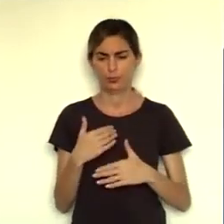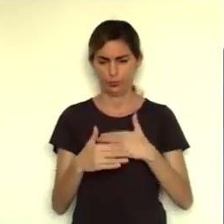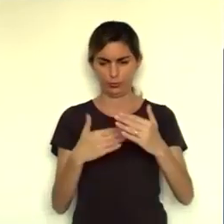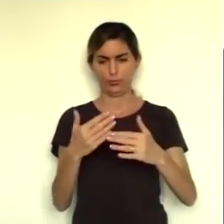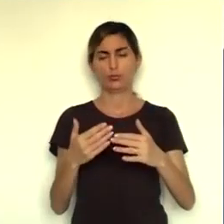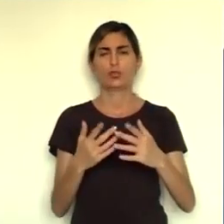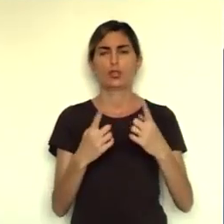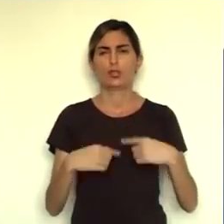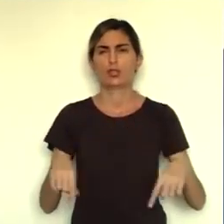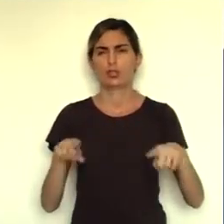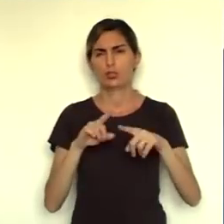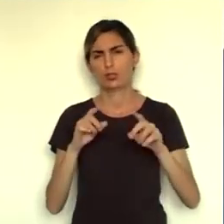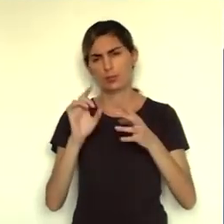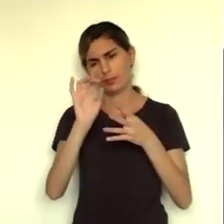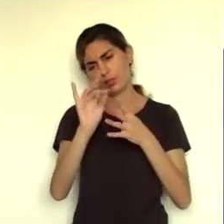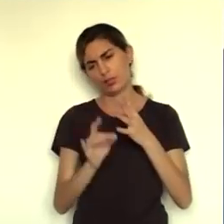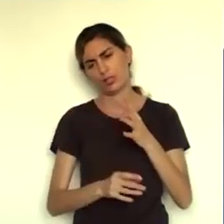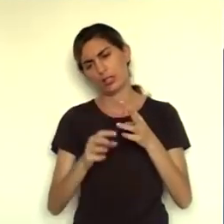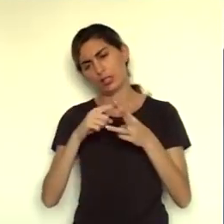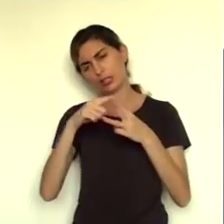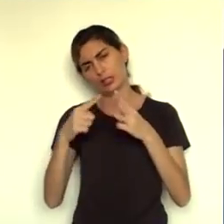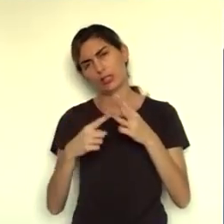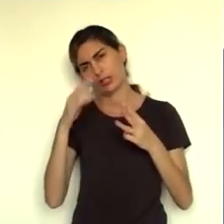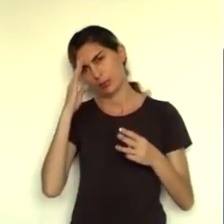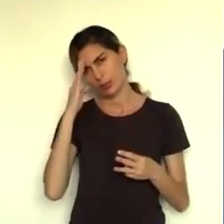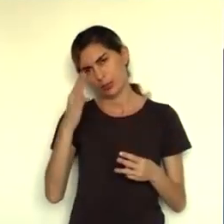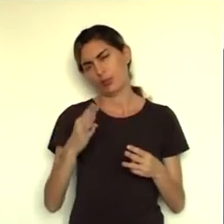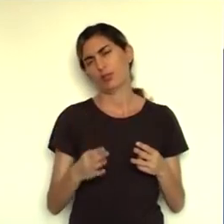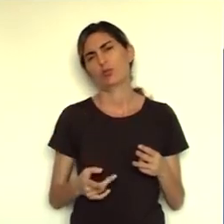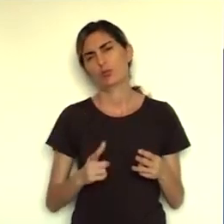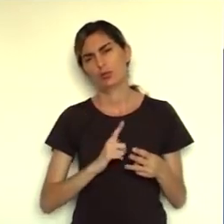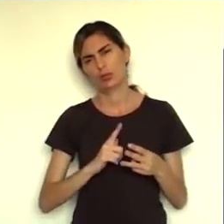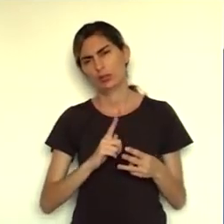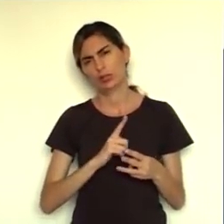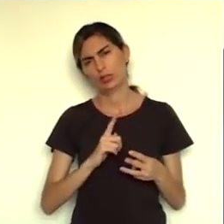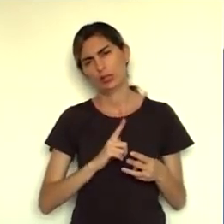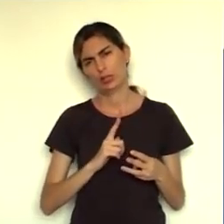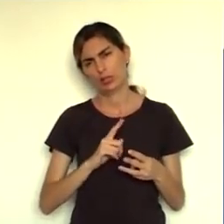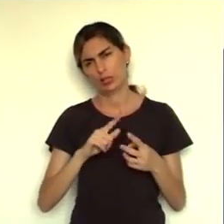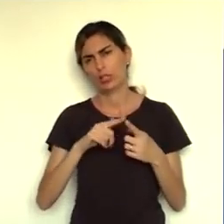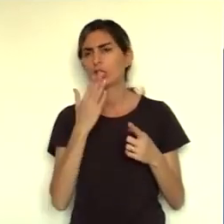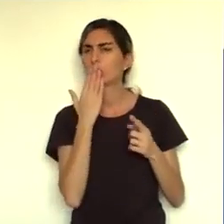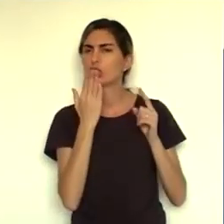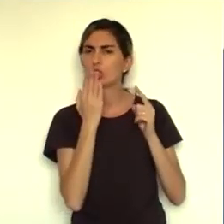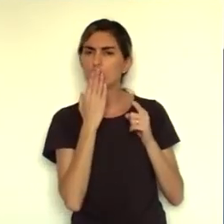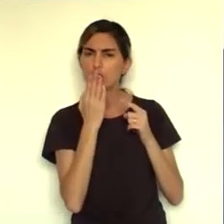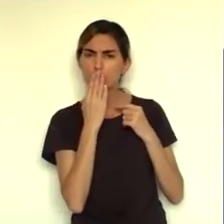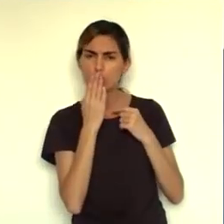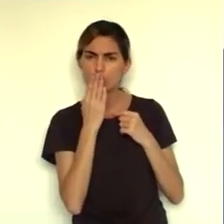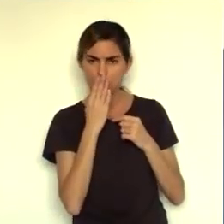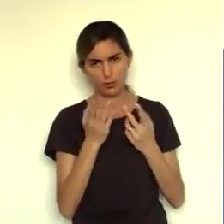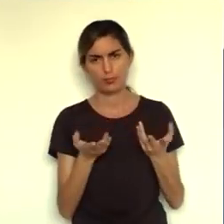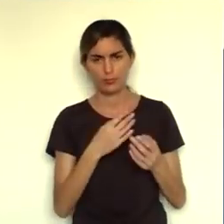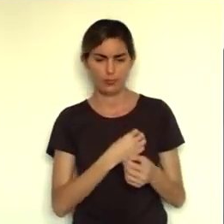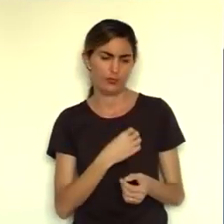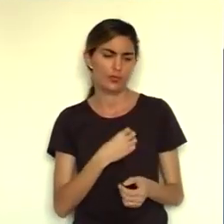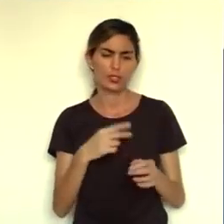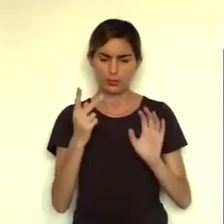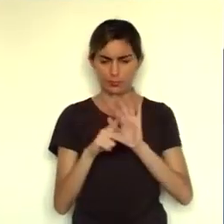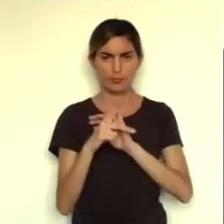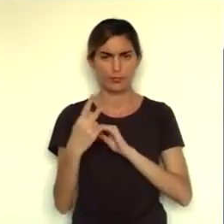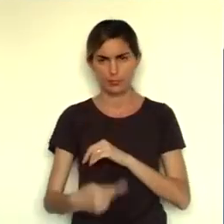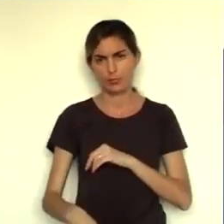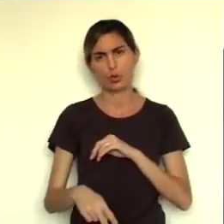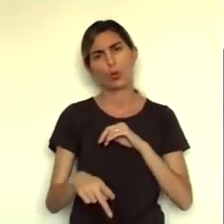formação, né? E a gente destaca aí as três principais. Então nós temos o indígena, né, que era o